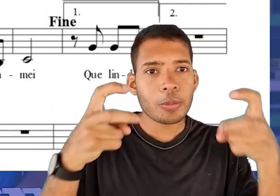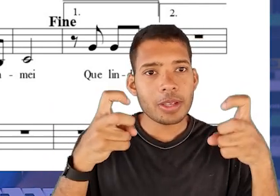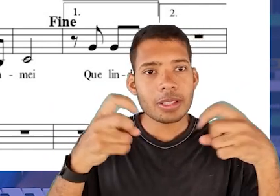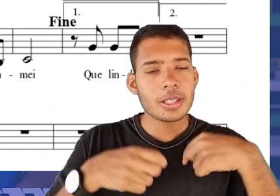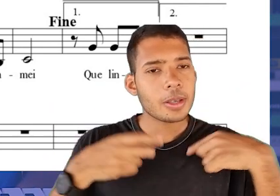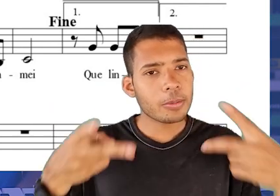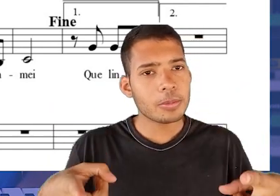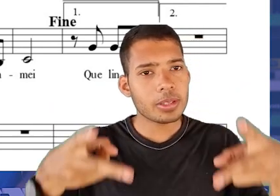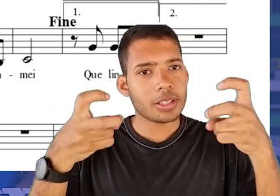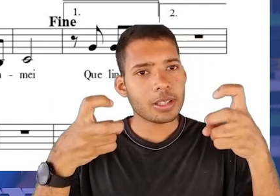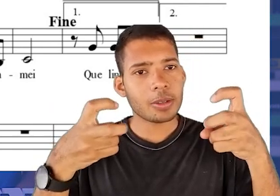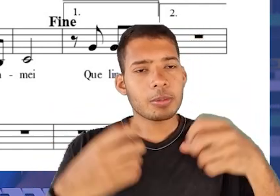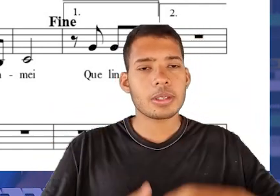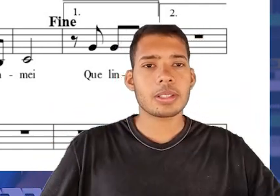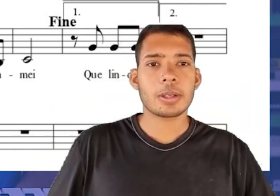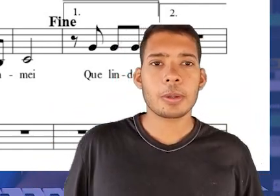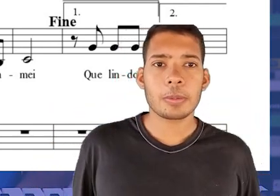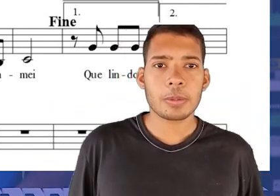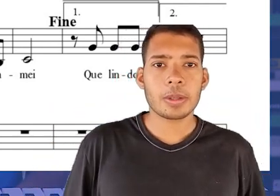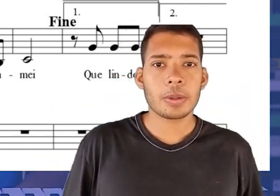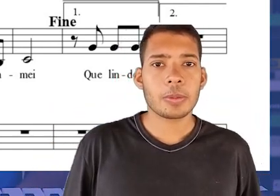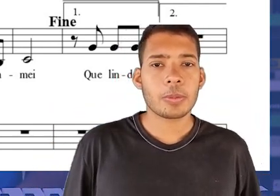que ainda hoje eu reparei.